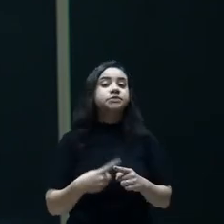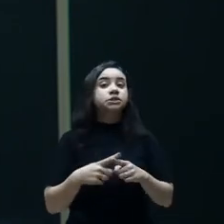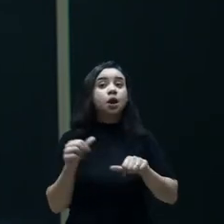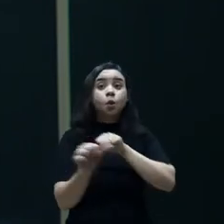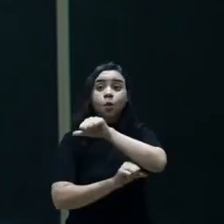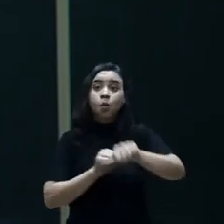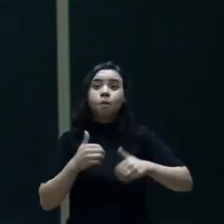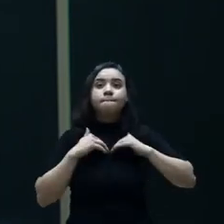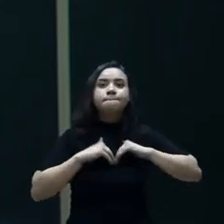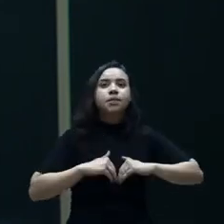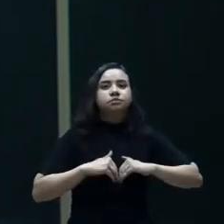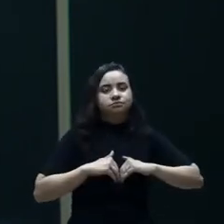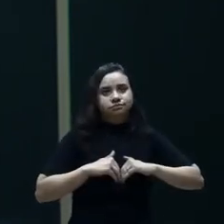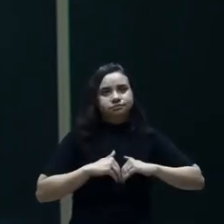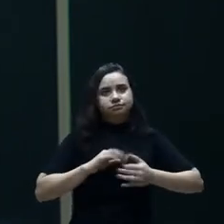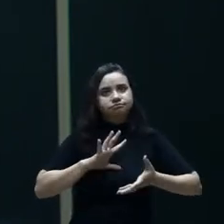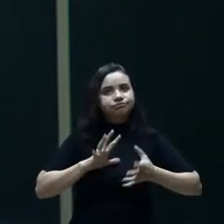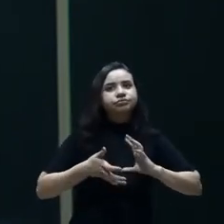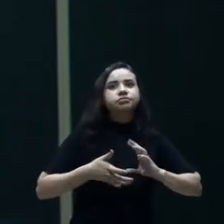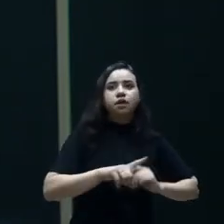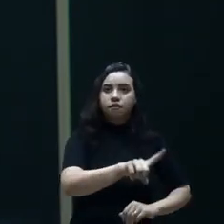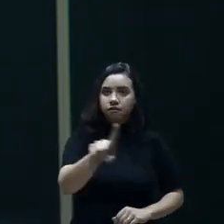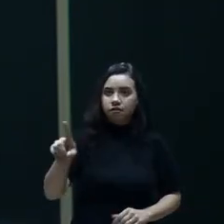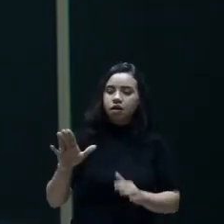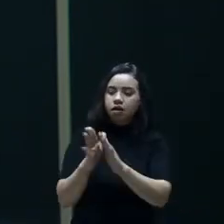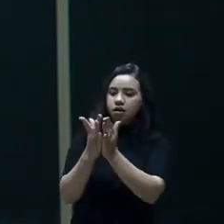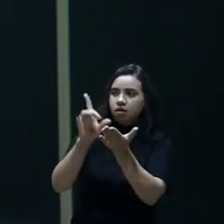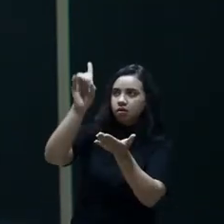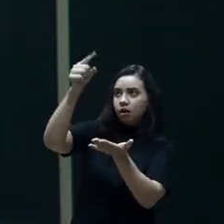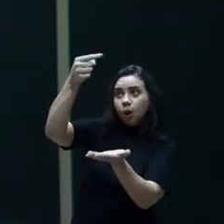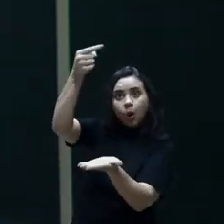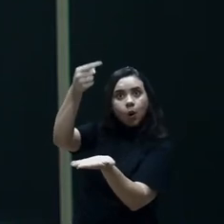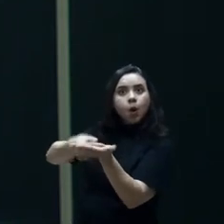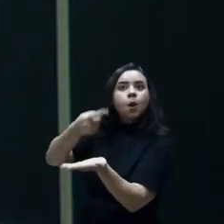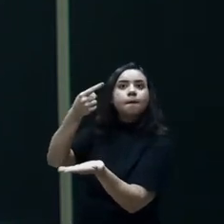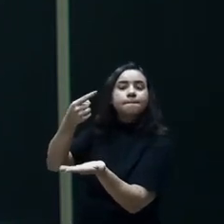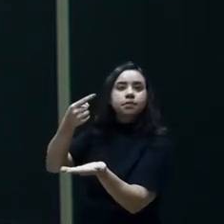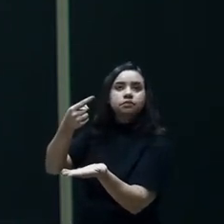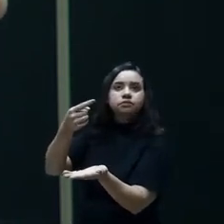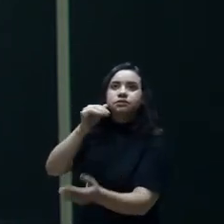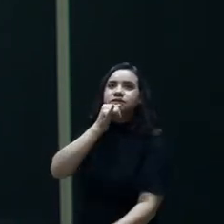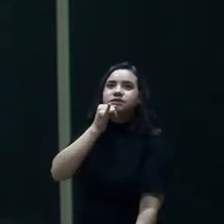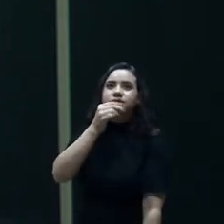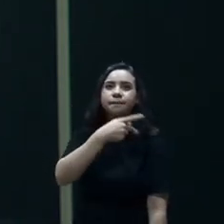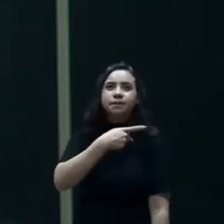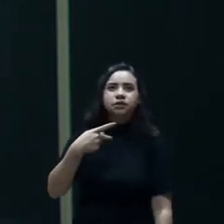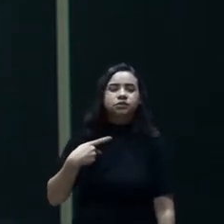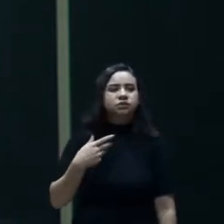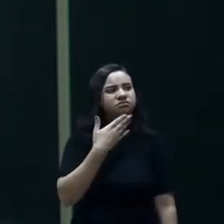Deus. Quando você tem compromisso com ela, com a palavra, pastor, não precisa pedir, para de mexer no